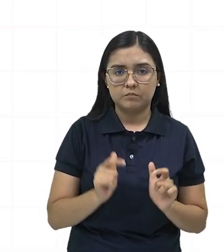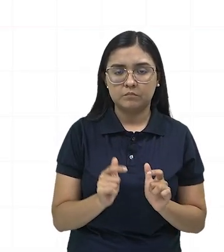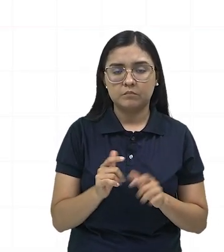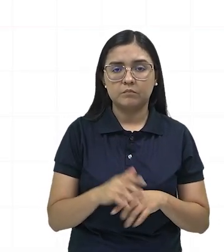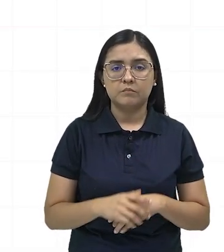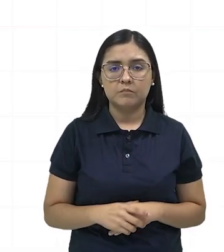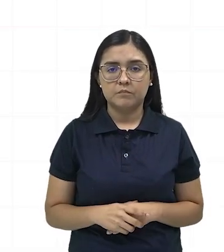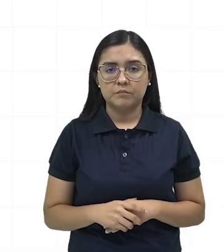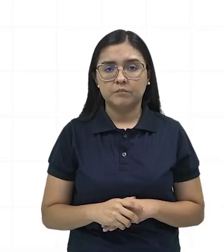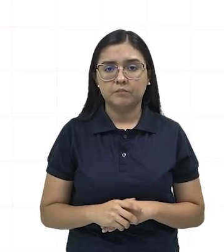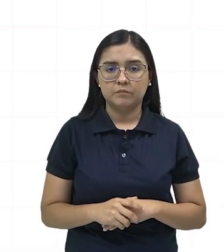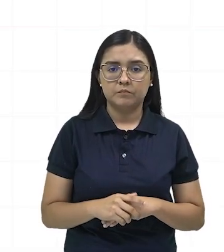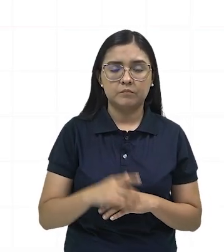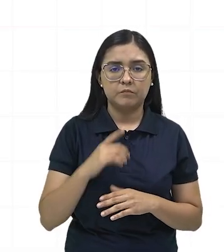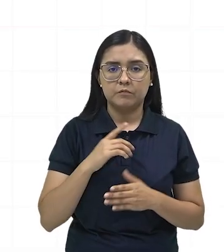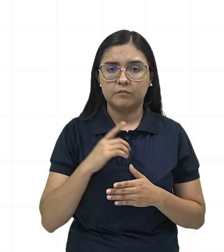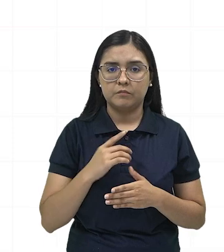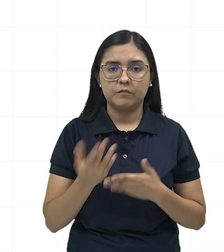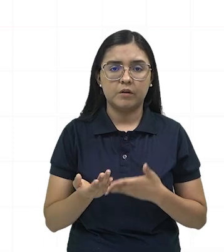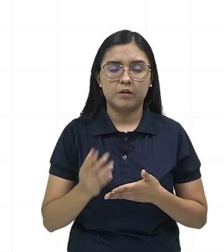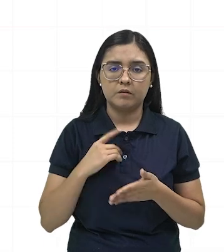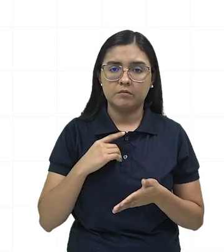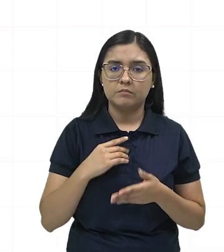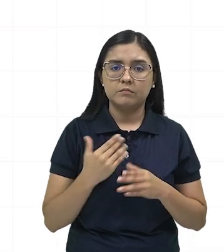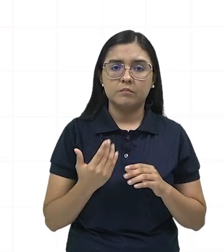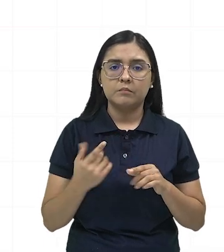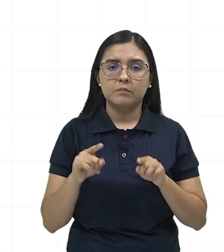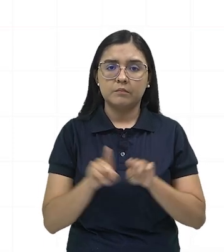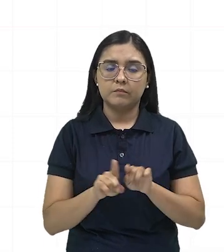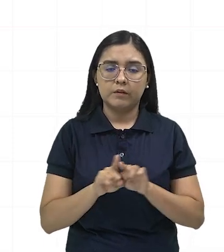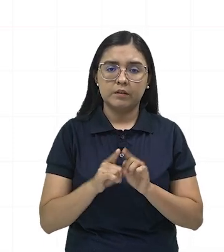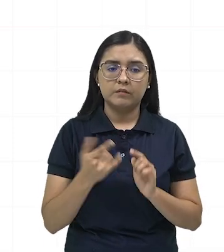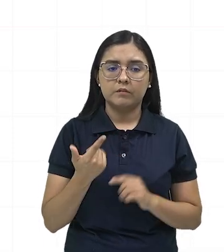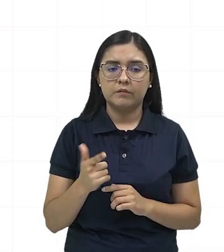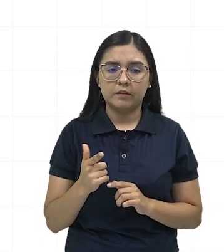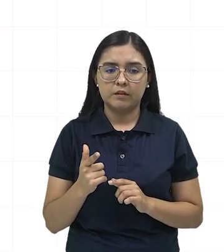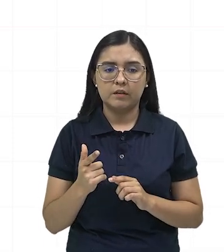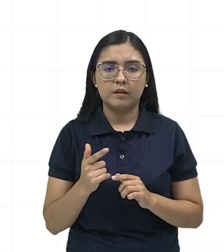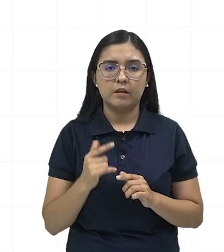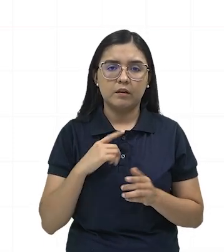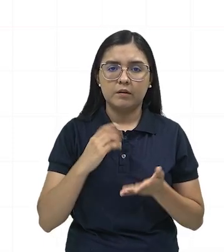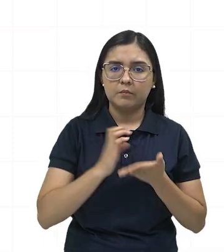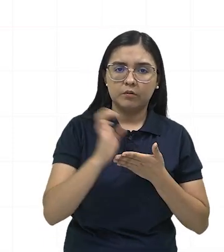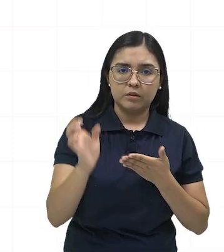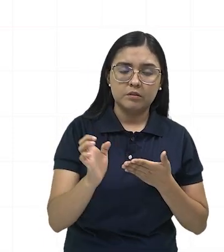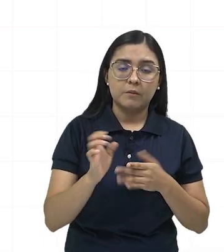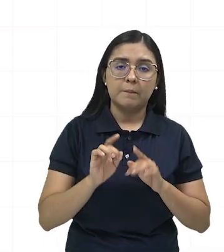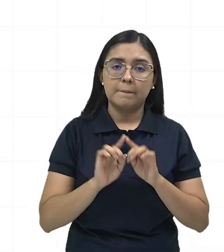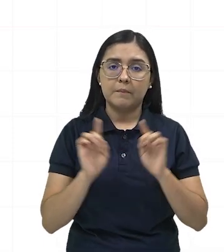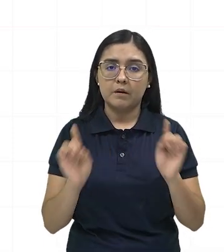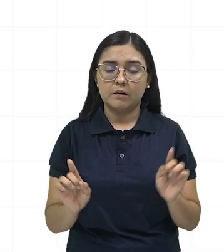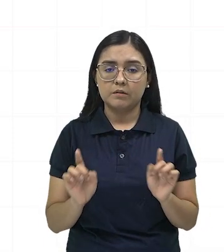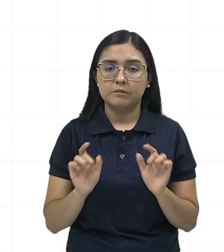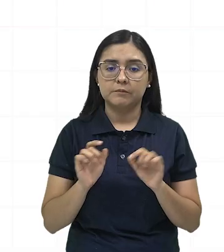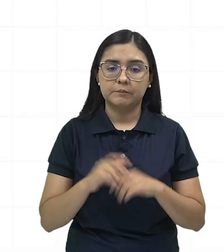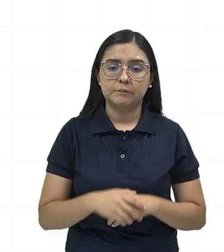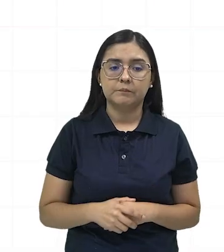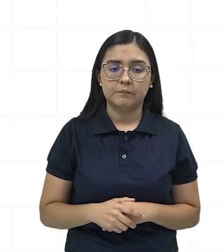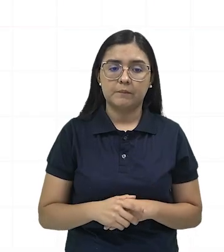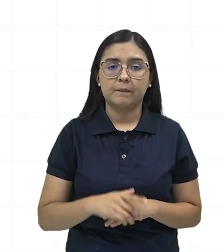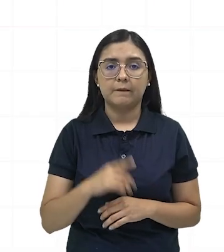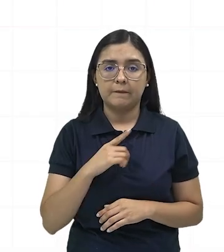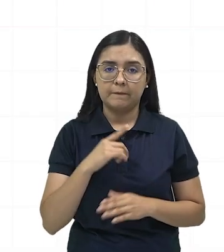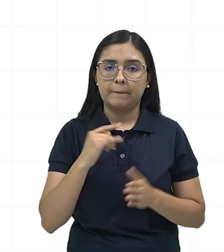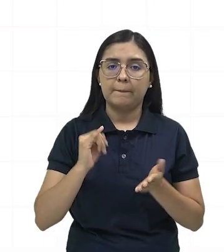e a gente não vai importar? Pode haver importação, mas como uma forma protecionista, vai se haver um